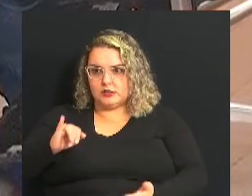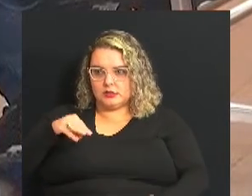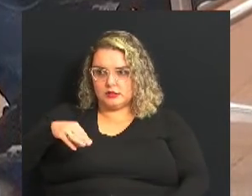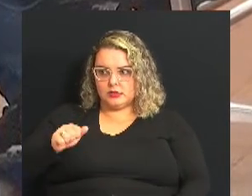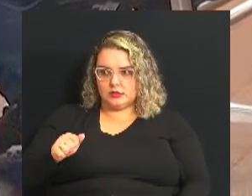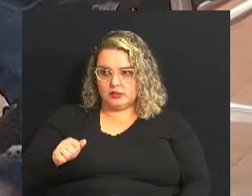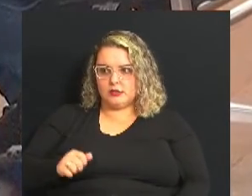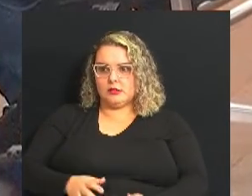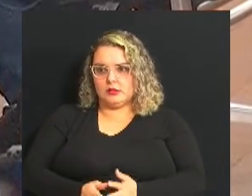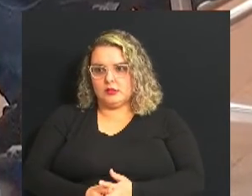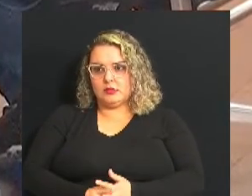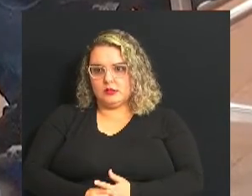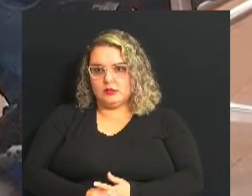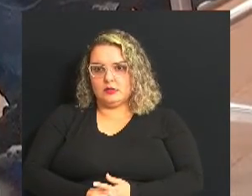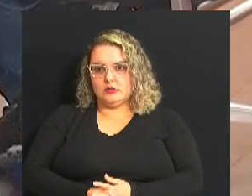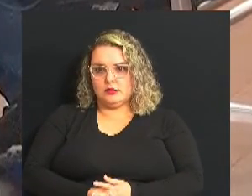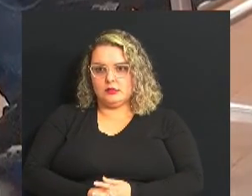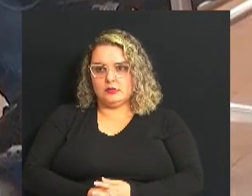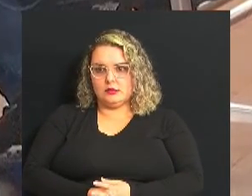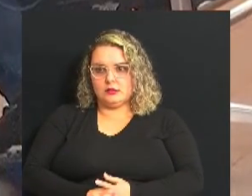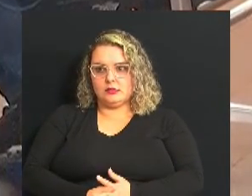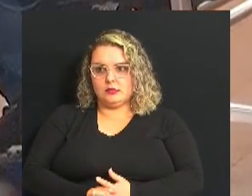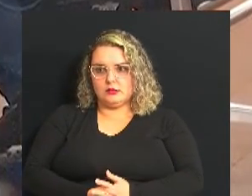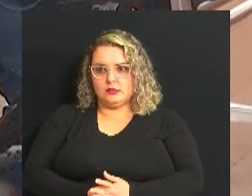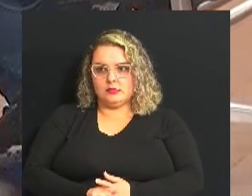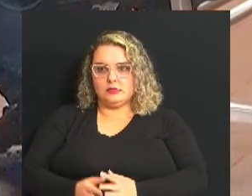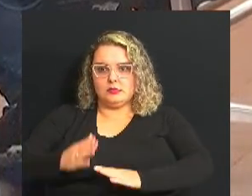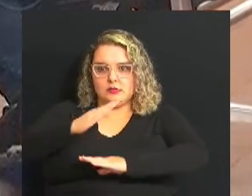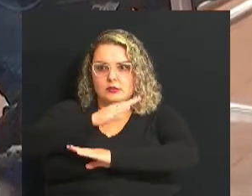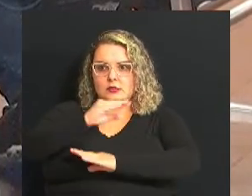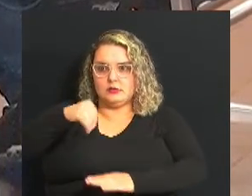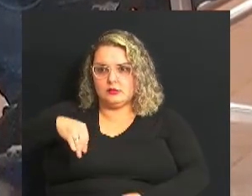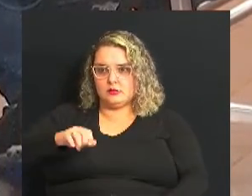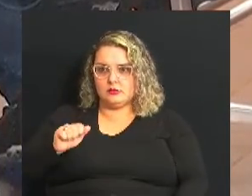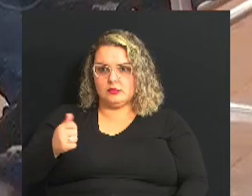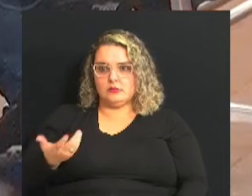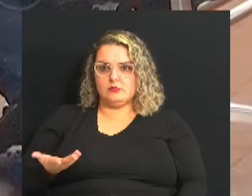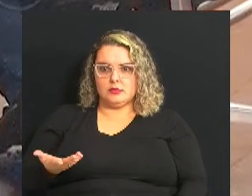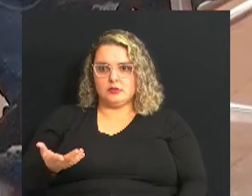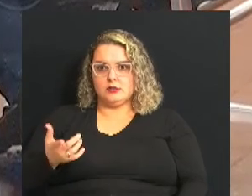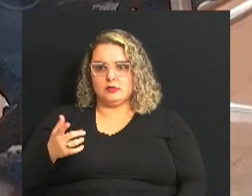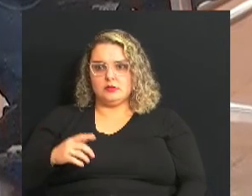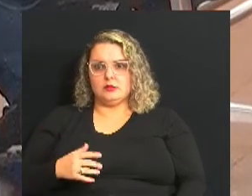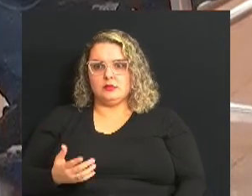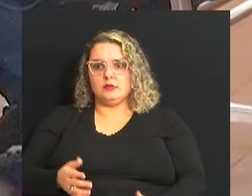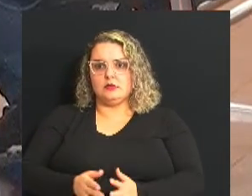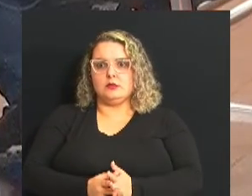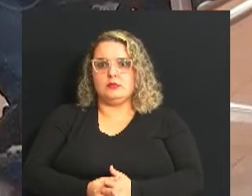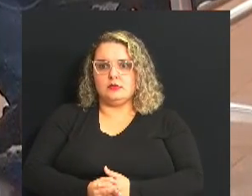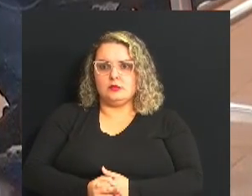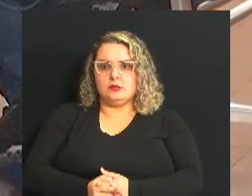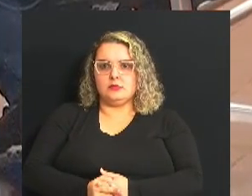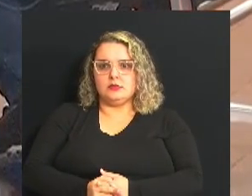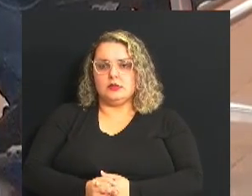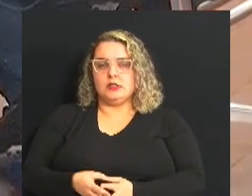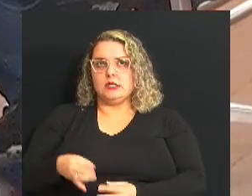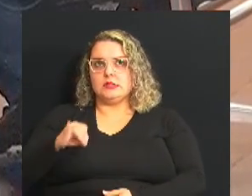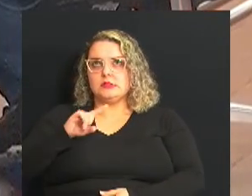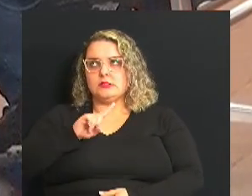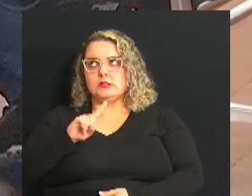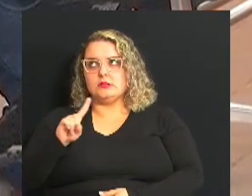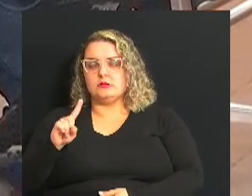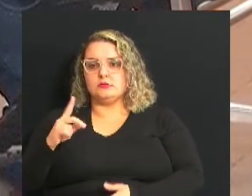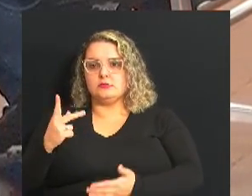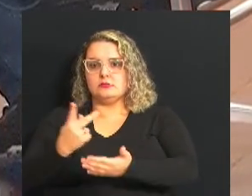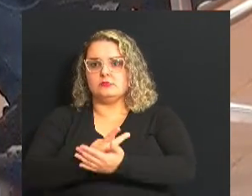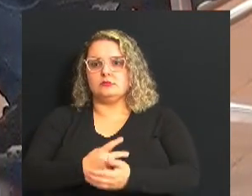relação à Câmara IMA fornecendo serviços ou não? Salvo engano,